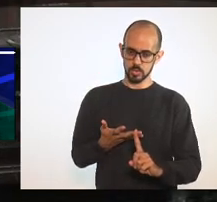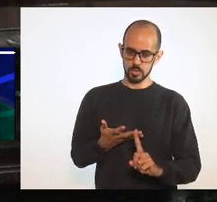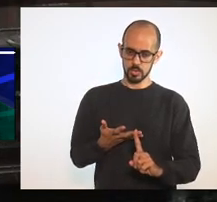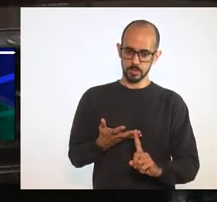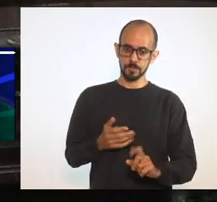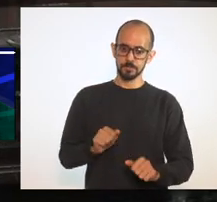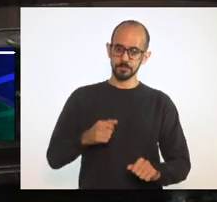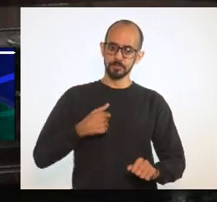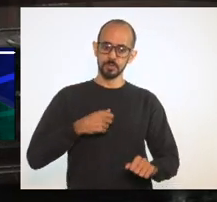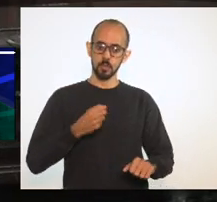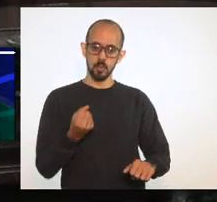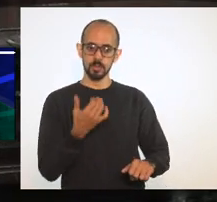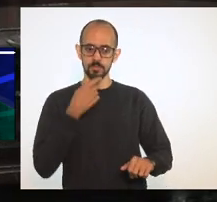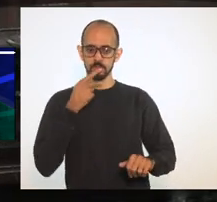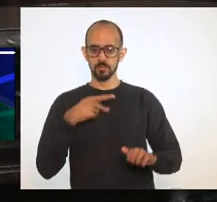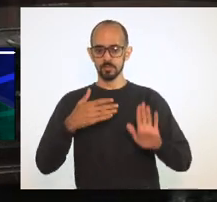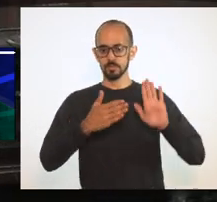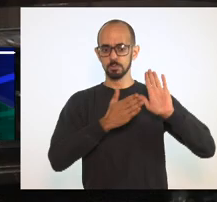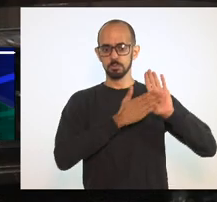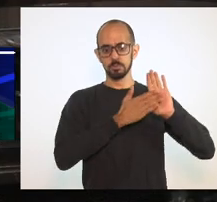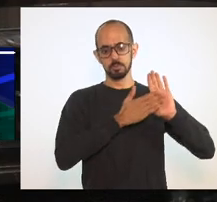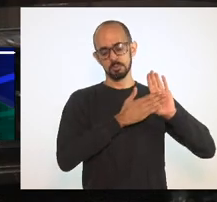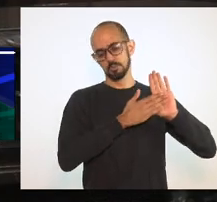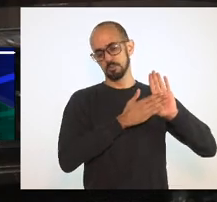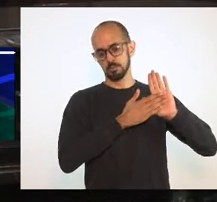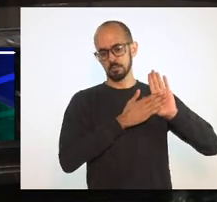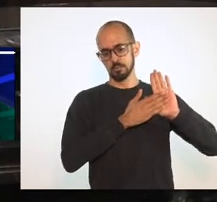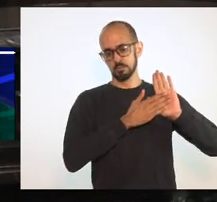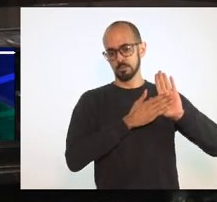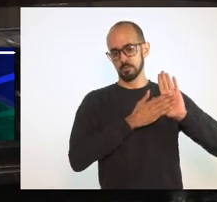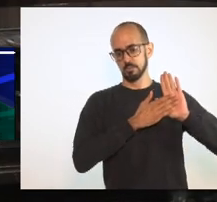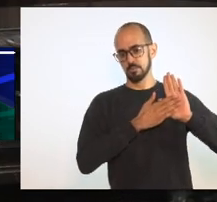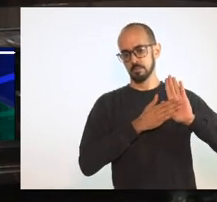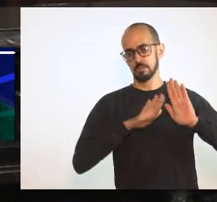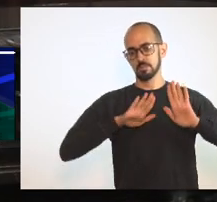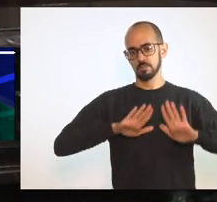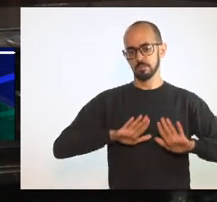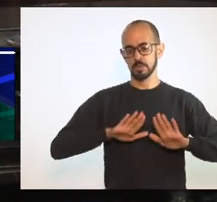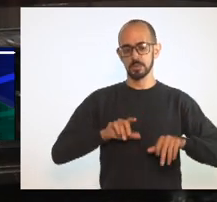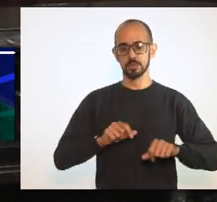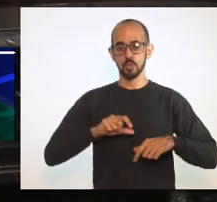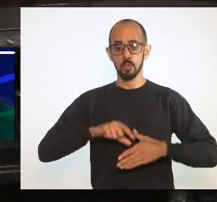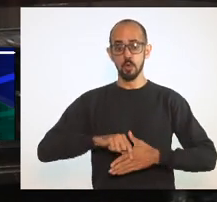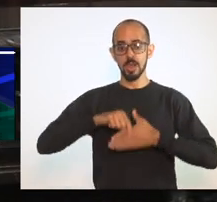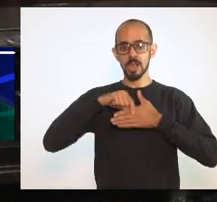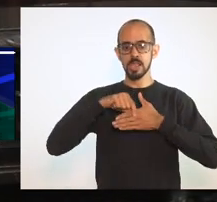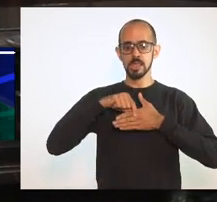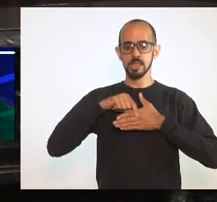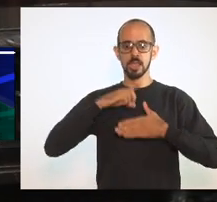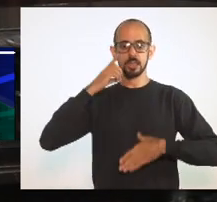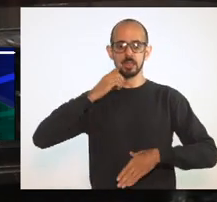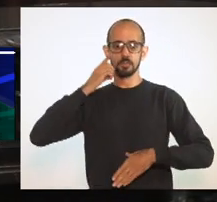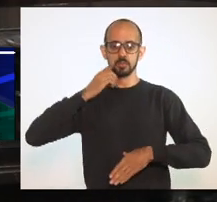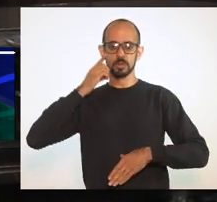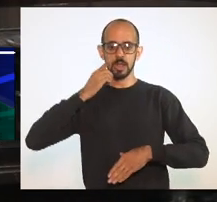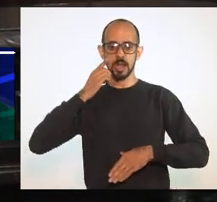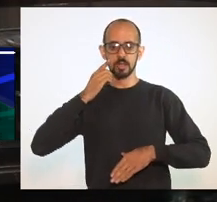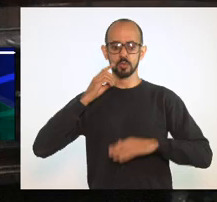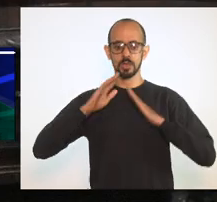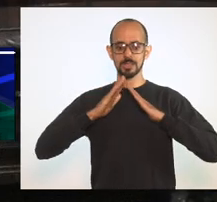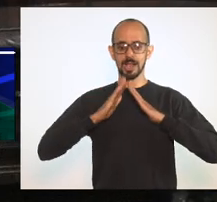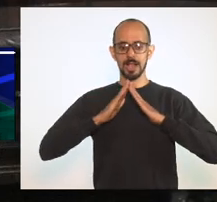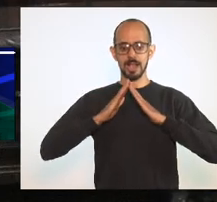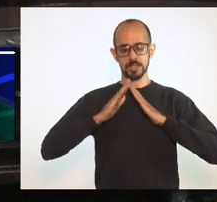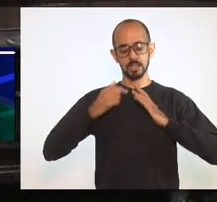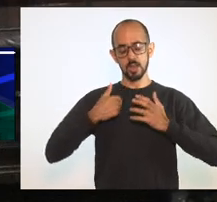propõe de que eu, de alguma maneira, não como líder do governo, mas como líder e deputado dessa casa, participasse como relator